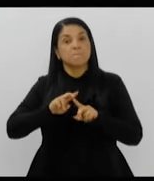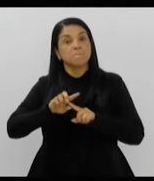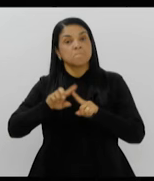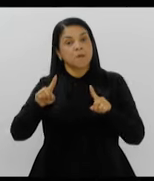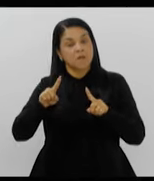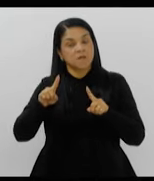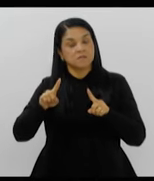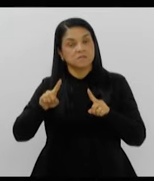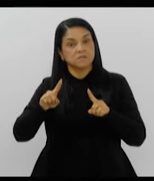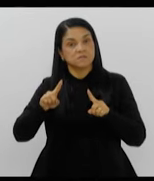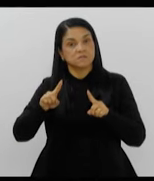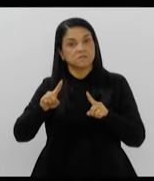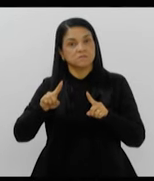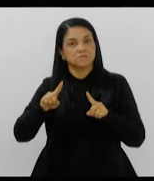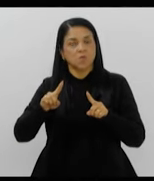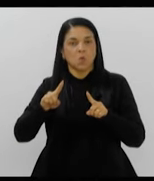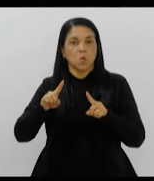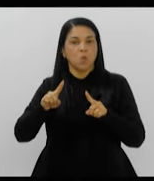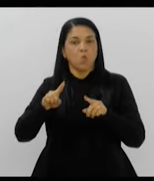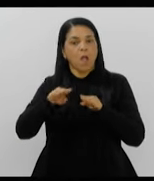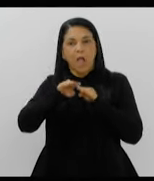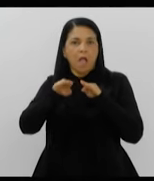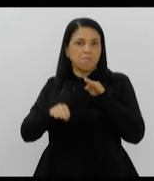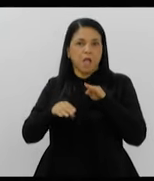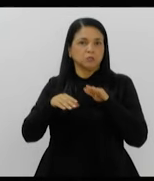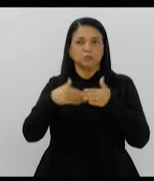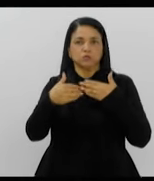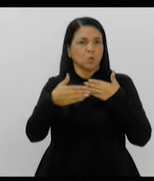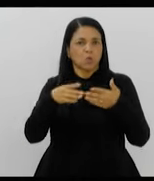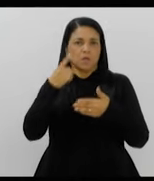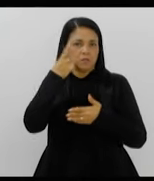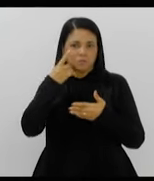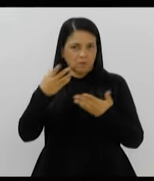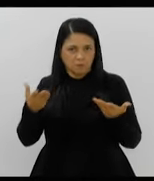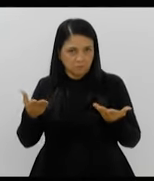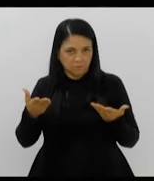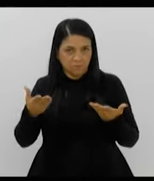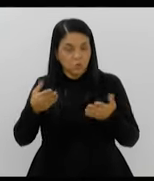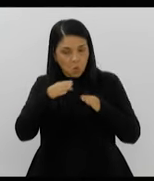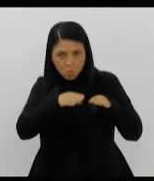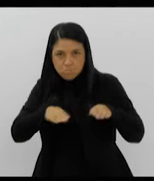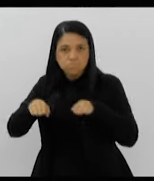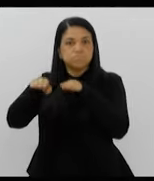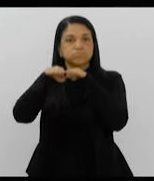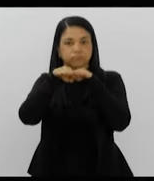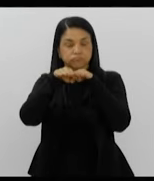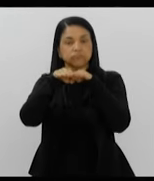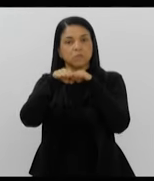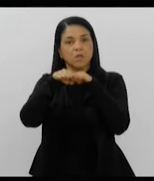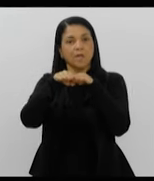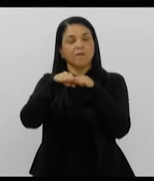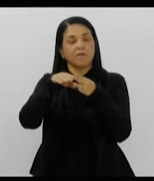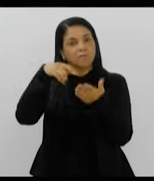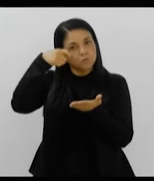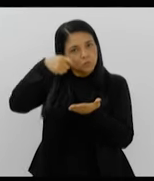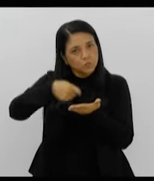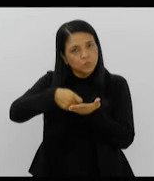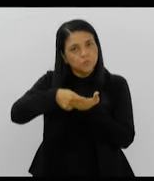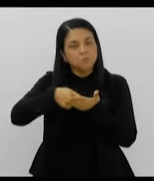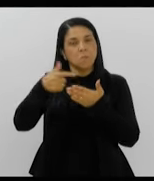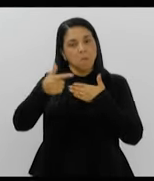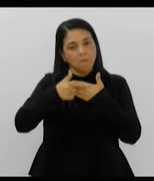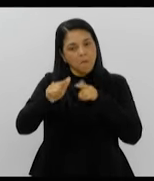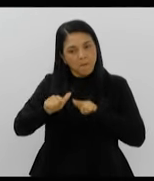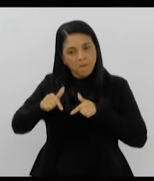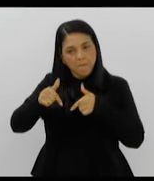me torno menor do que qualquer deputado aqui presente e procuro cumprir com o meu papel, com o